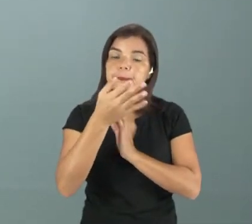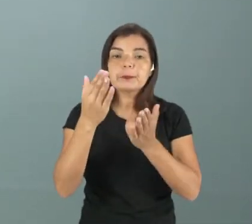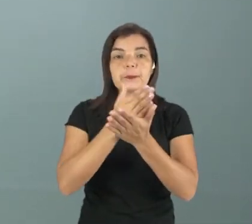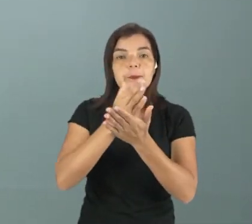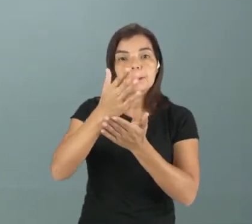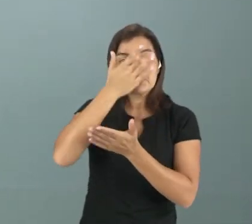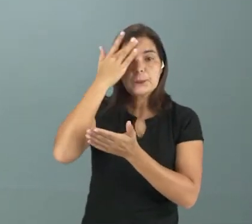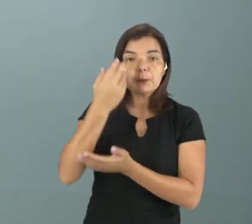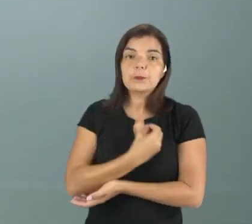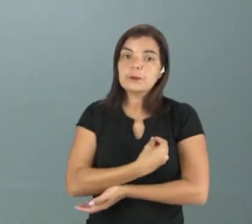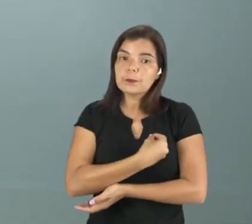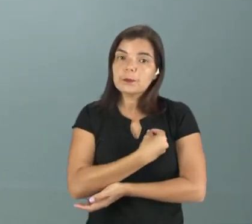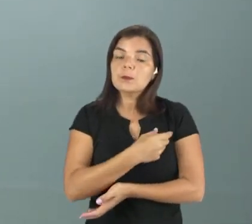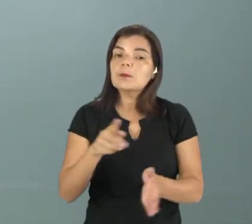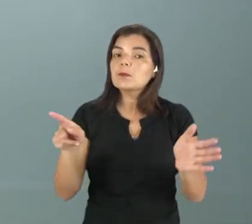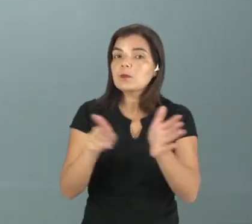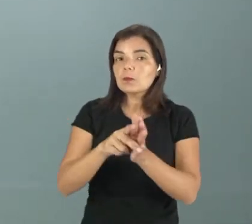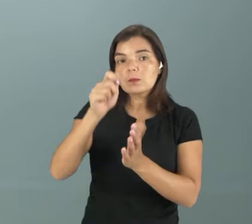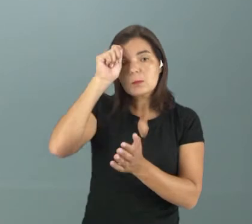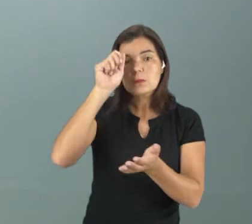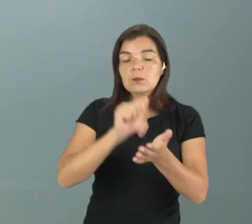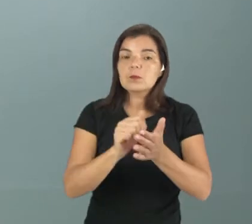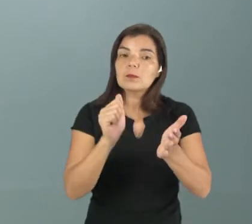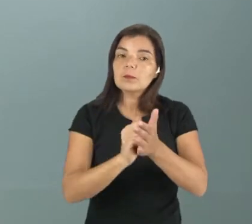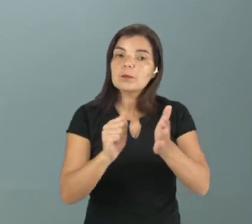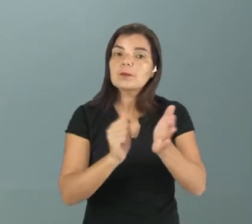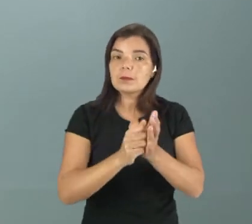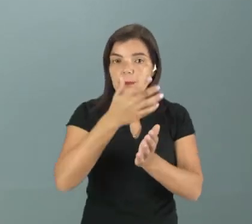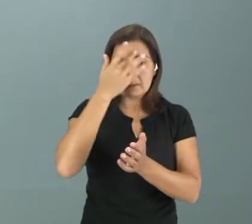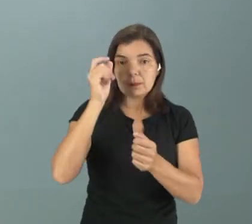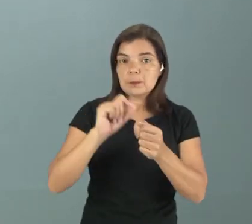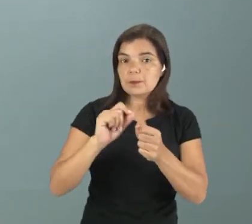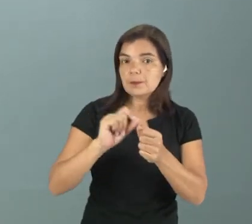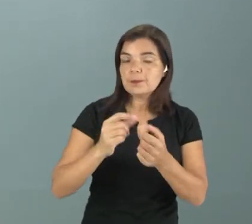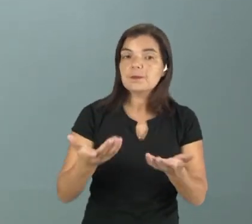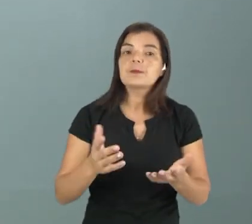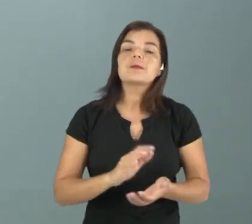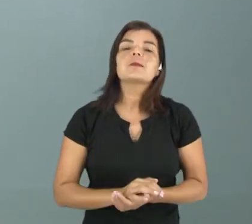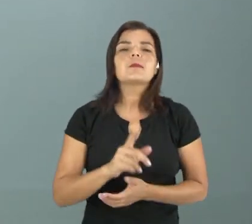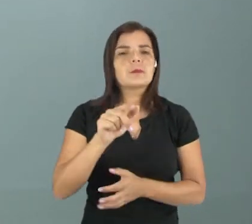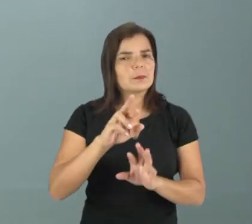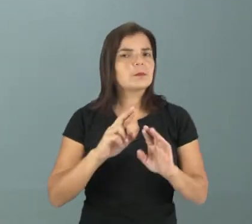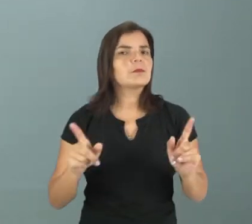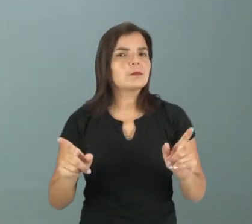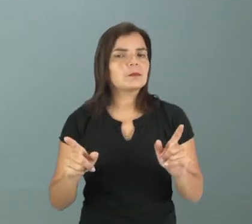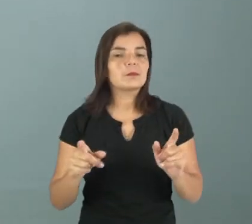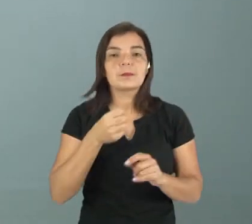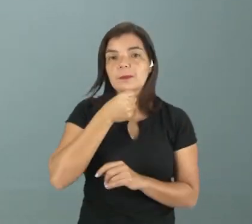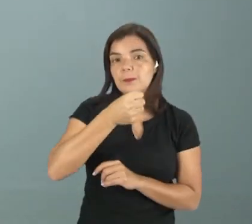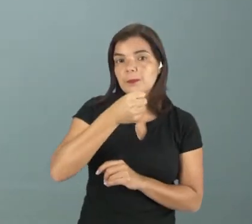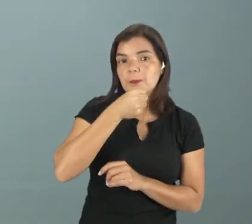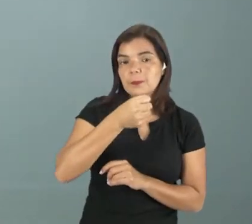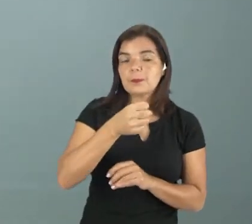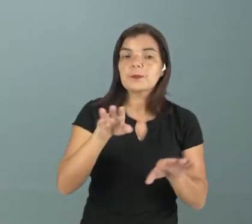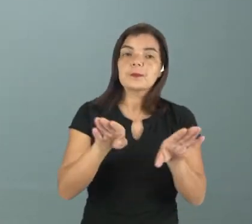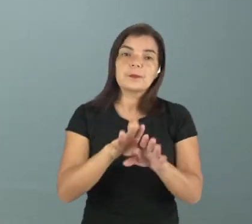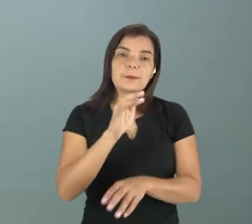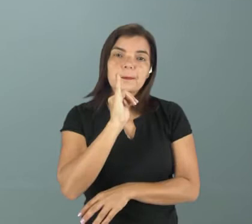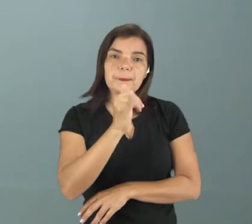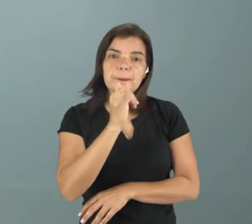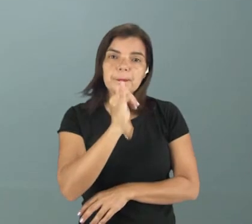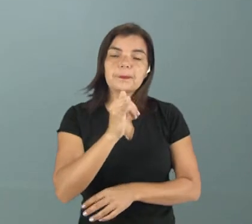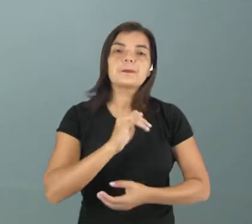algumas pessoas envolvidas, até do próprio autor, a pessoa que fez a reportagem. Tá? Então, essa é a diferença de reportagem e